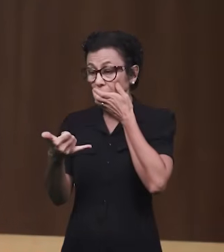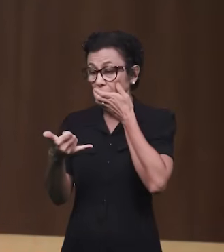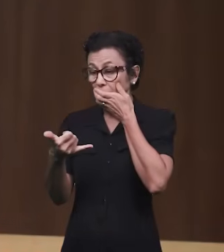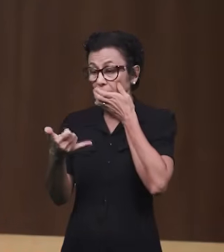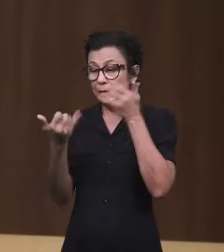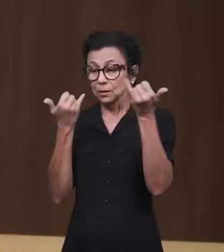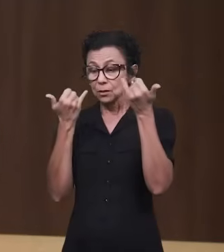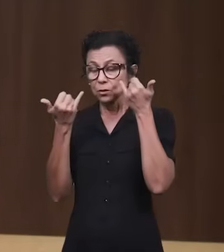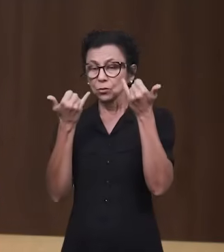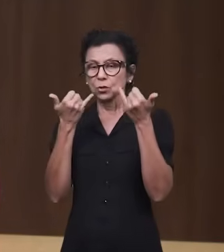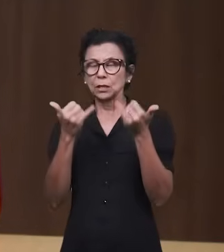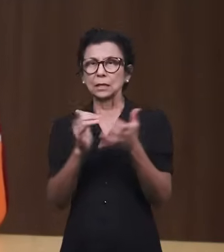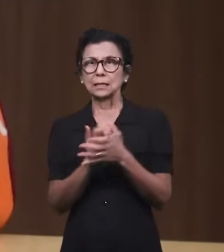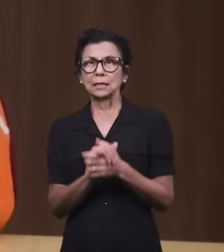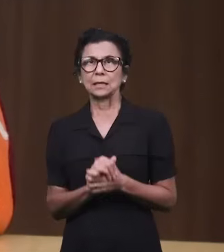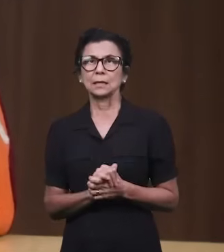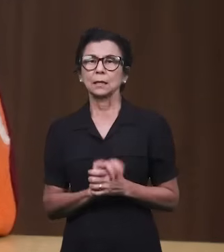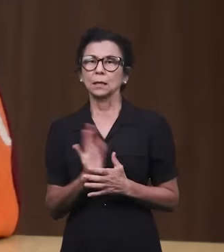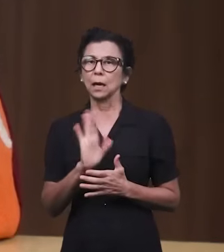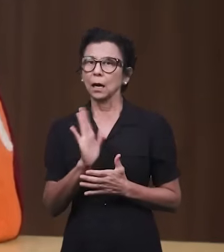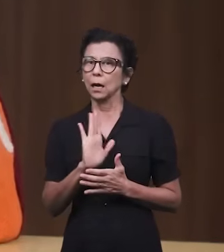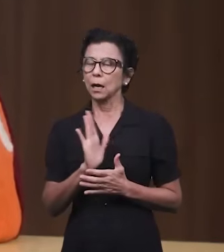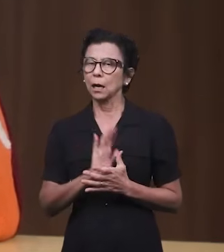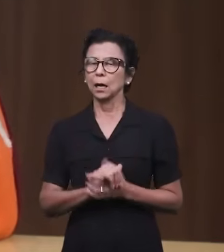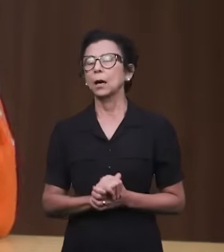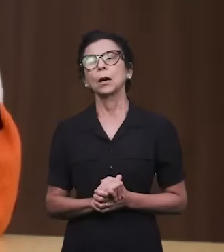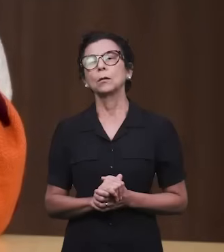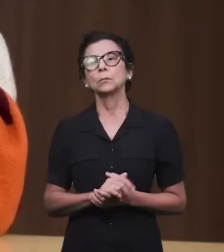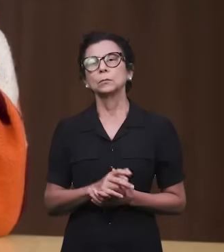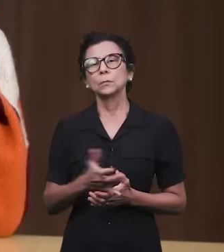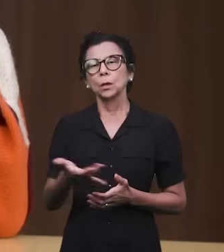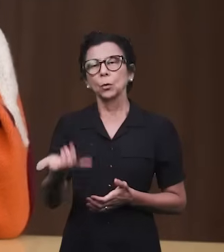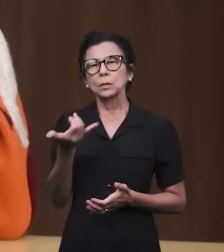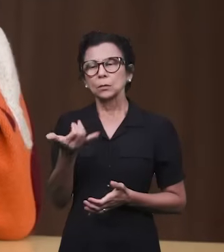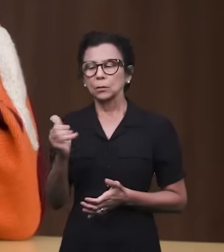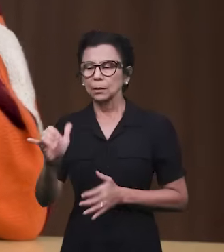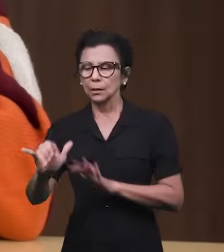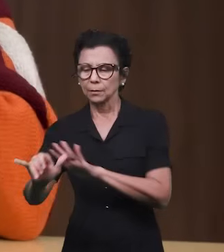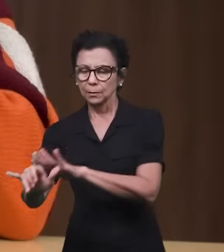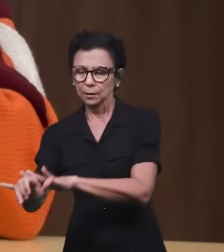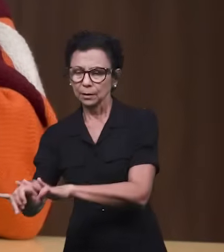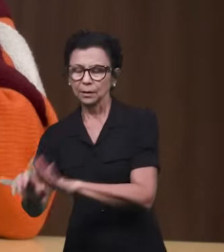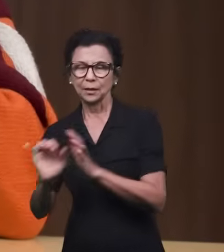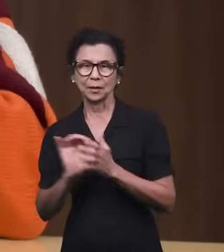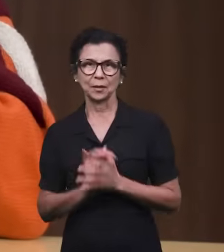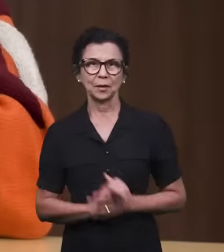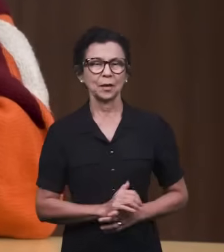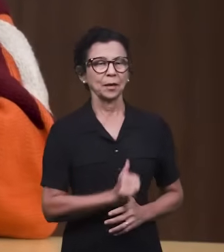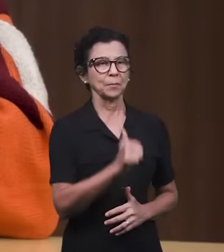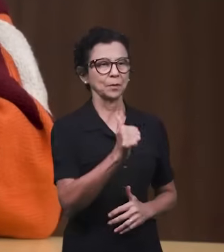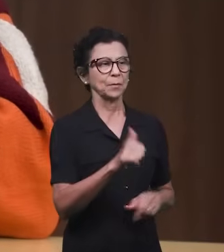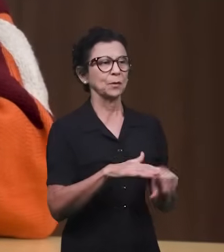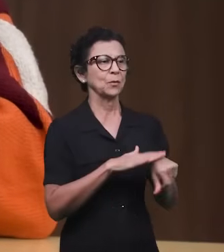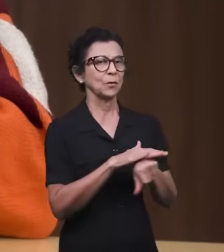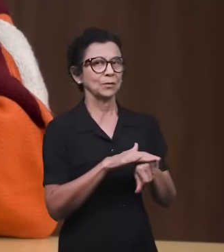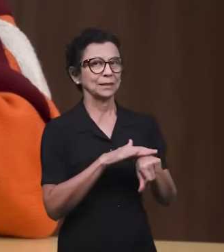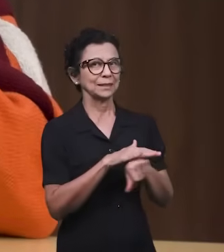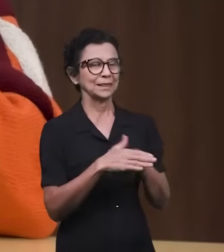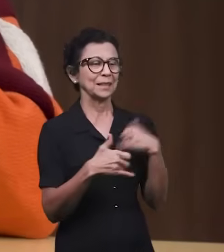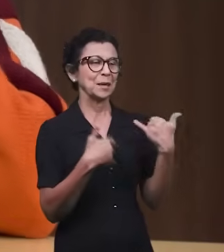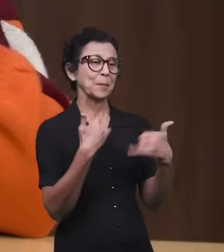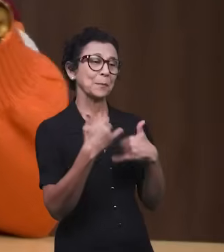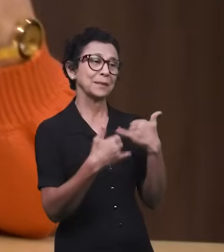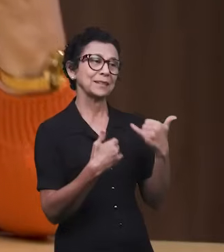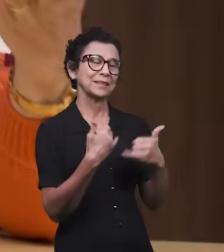Ele vai ficar lá quietinho na bolsa, no canto. Primeiro nós vamos conversar, nós vamos brincar. E aí,